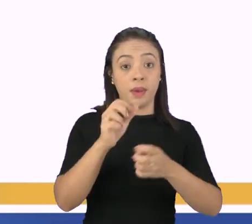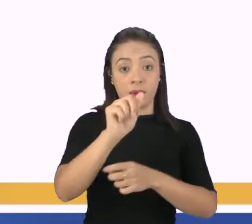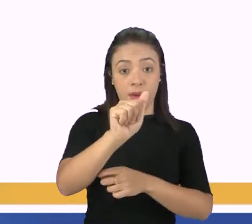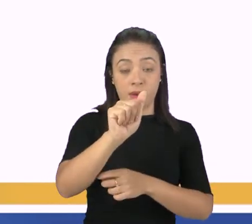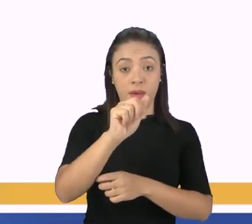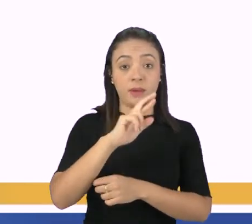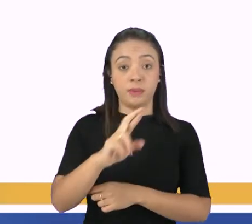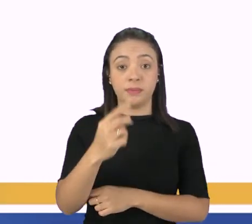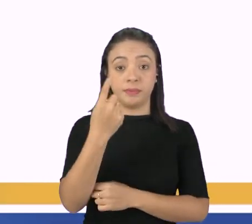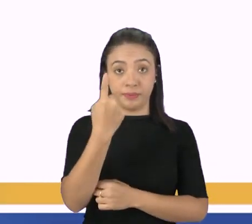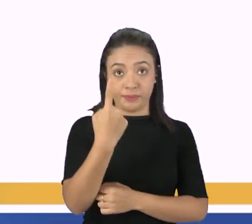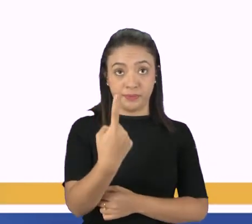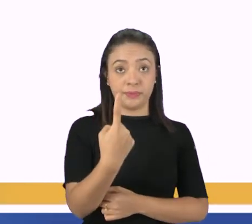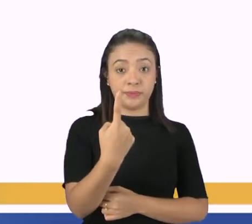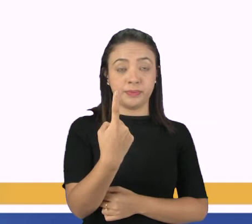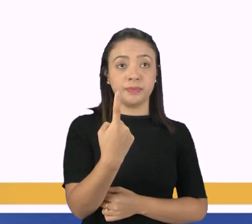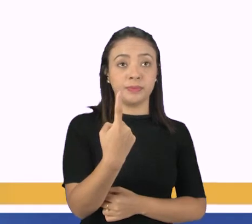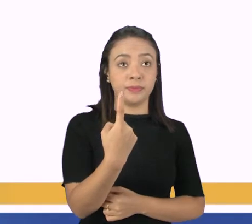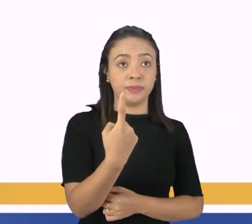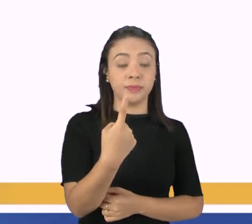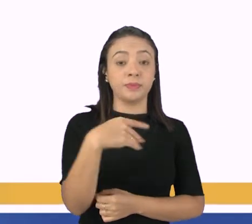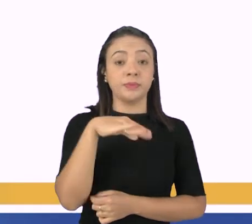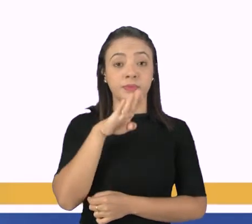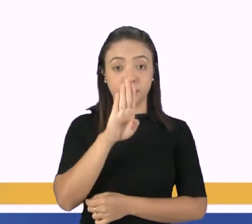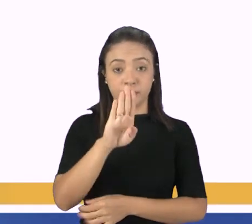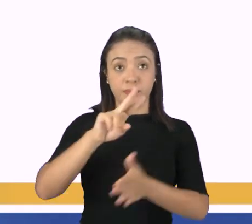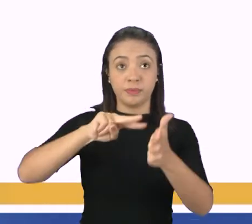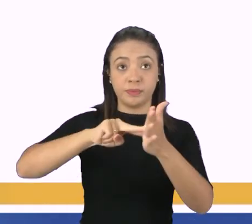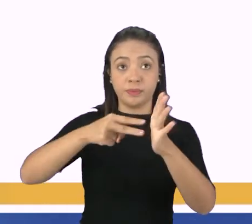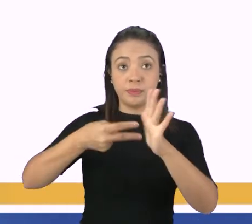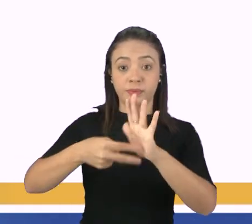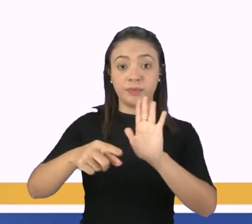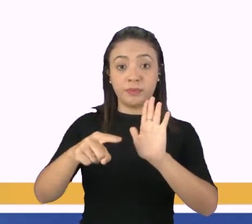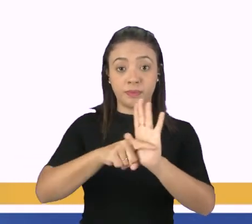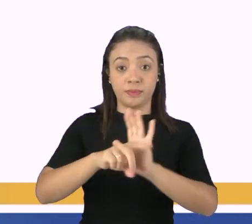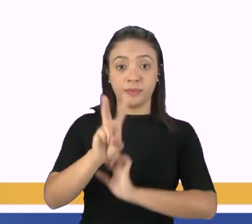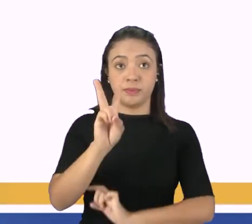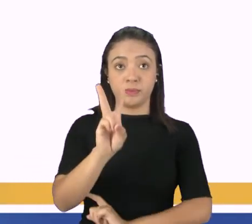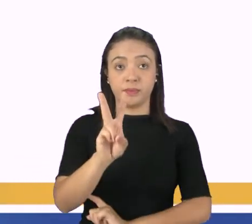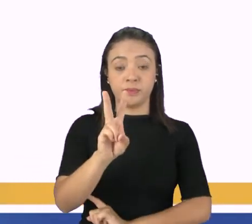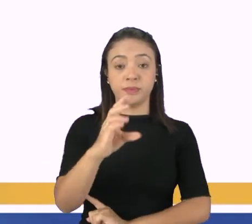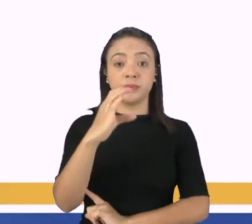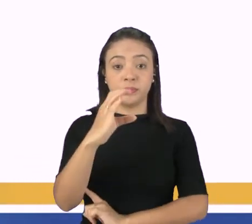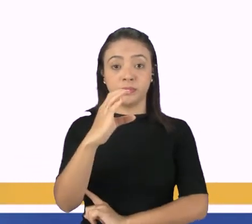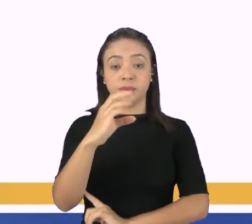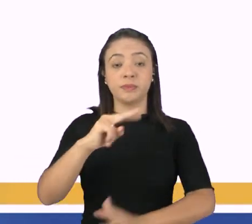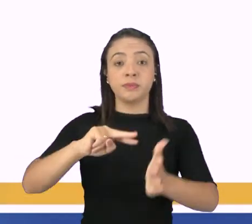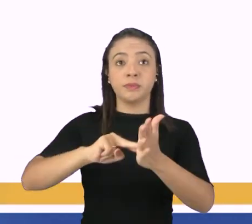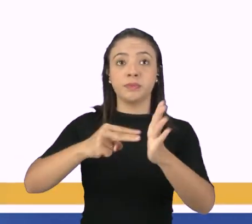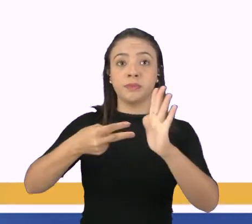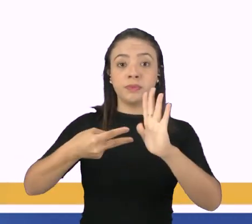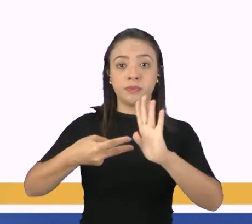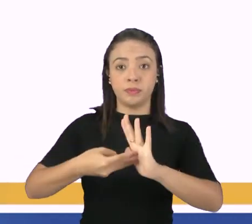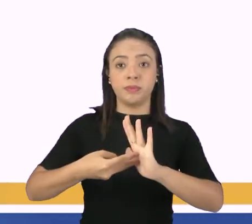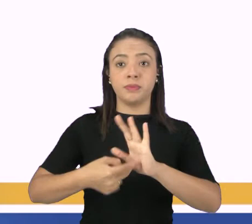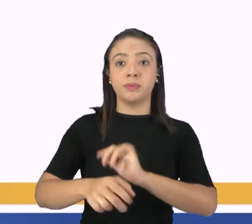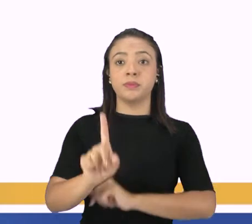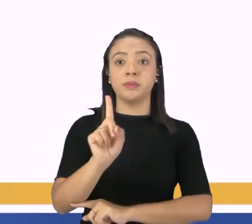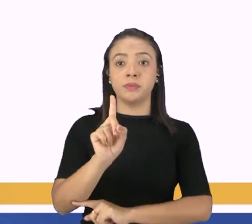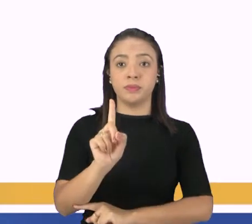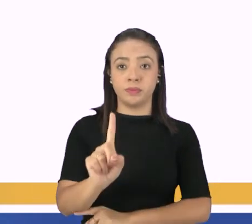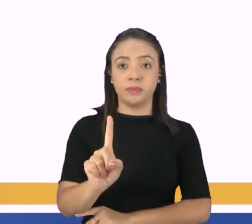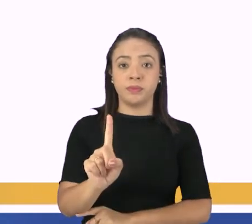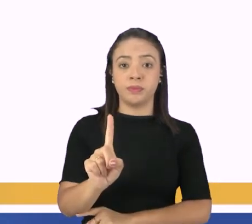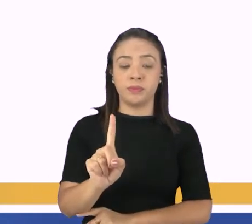a 1, que ele vem na frente do x², o b, que vem na frente do x, é igual a menos 2, e o c, que vem ali sozinho, né,